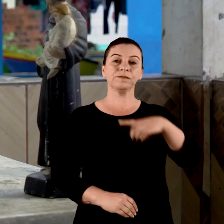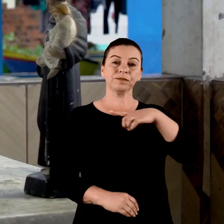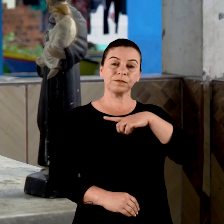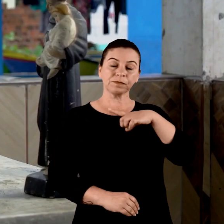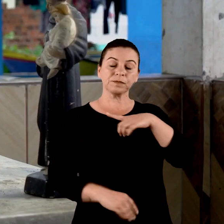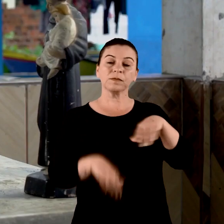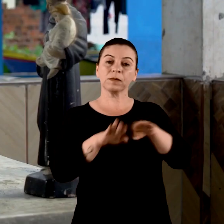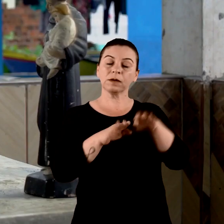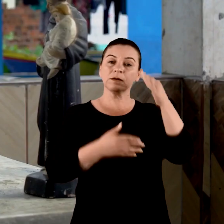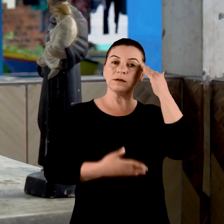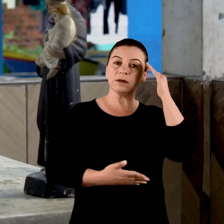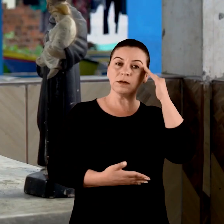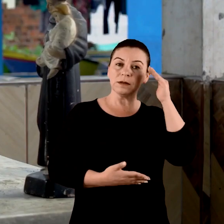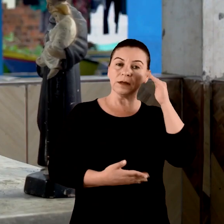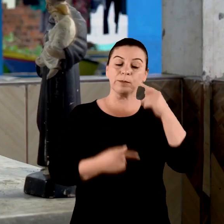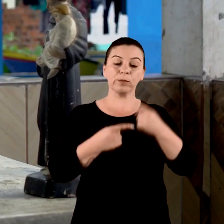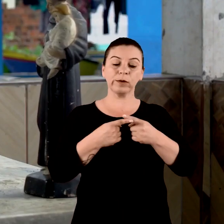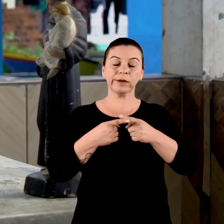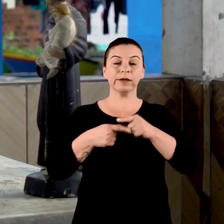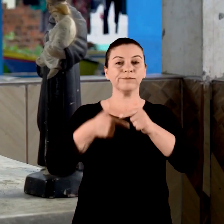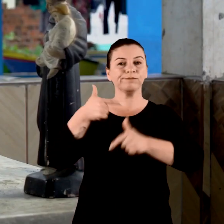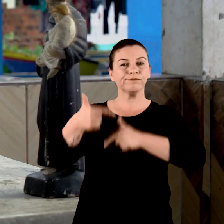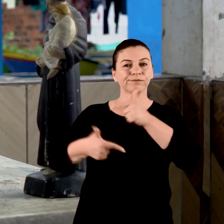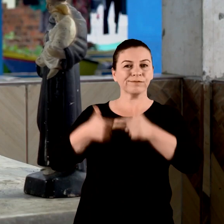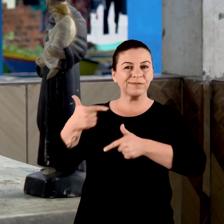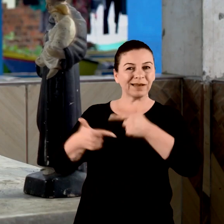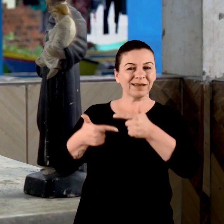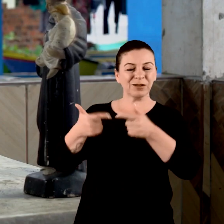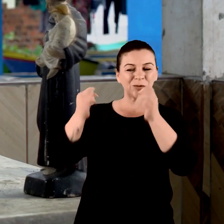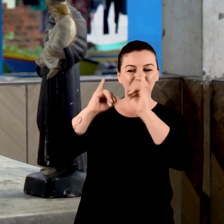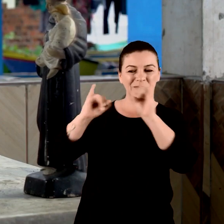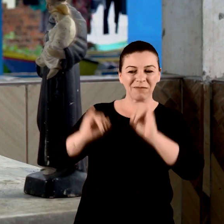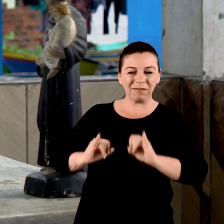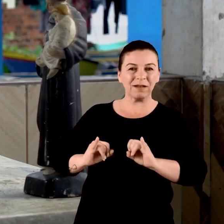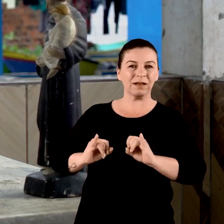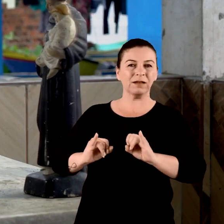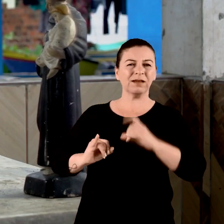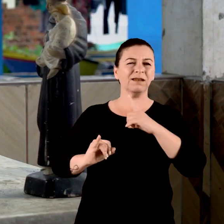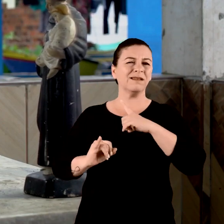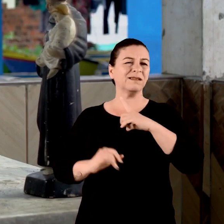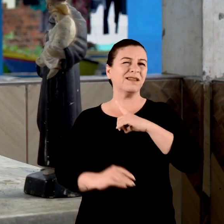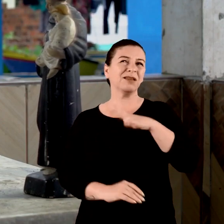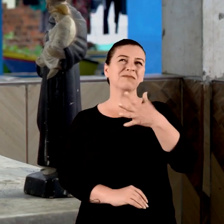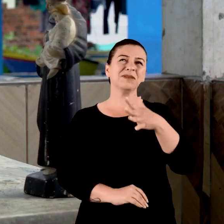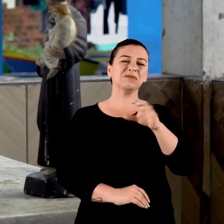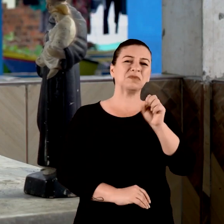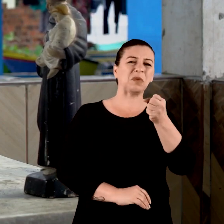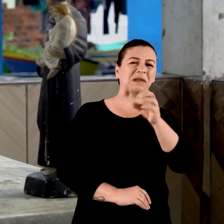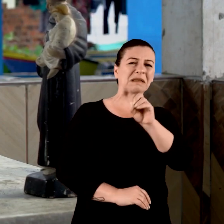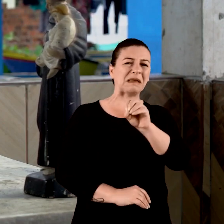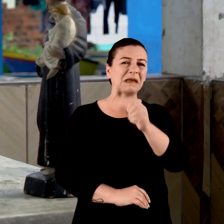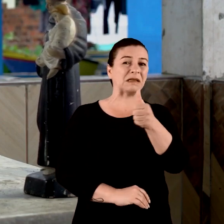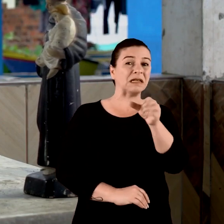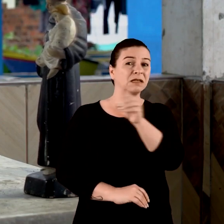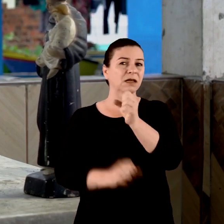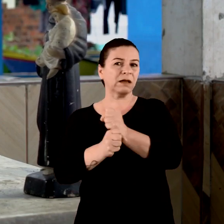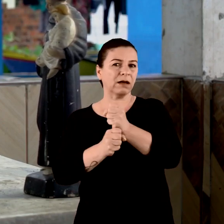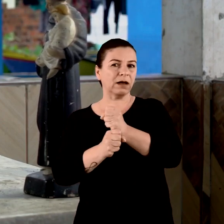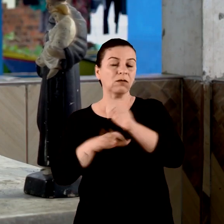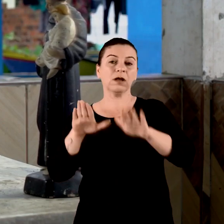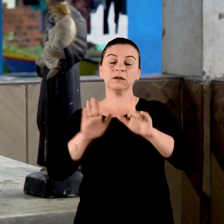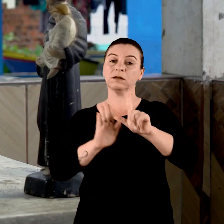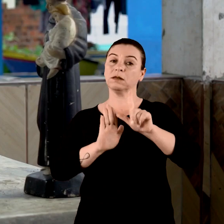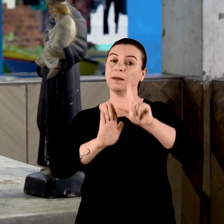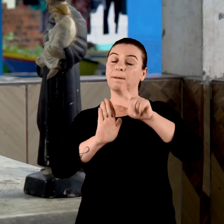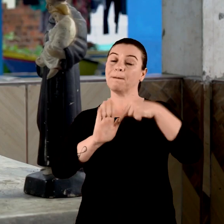Nós temos que entender que nós estamos trabalhando em cima de peças que têm 80, 90, 100